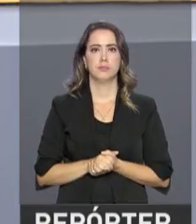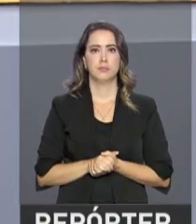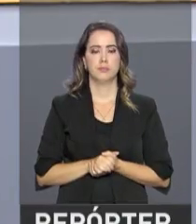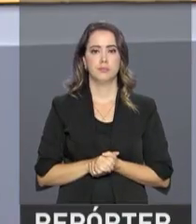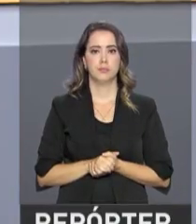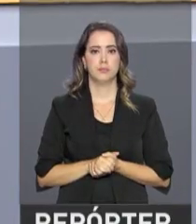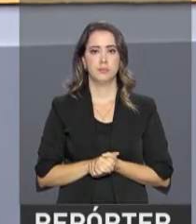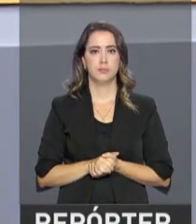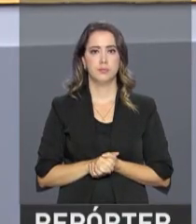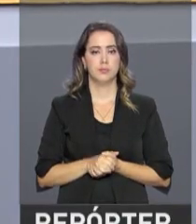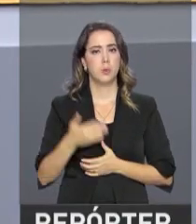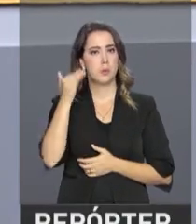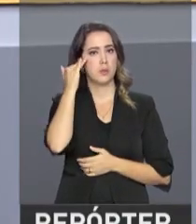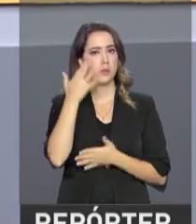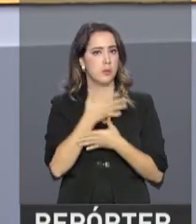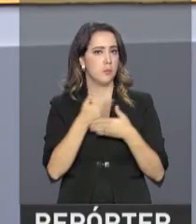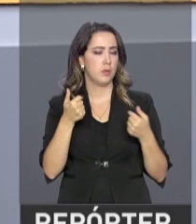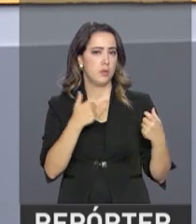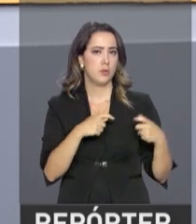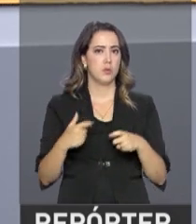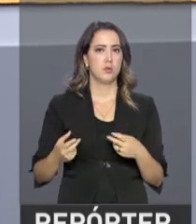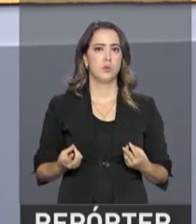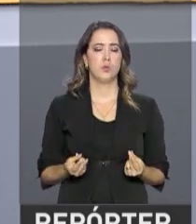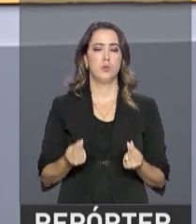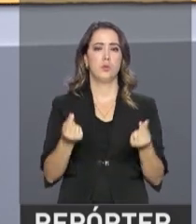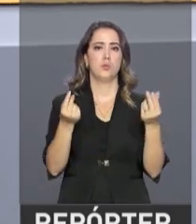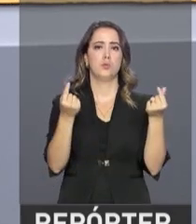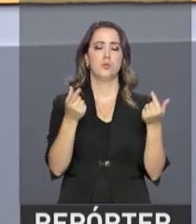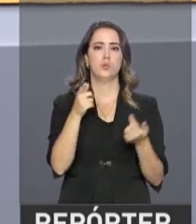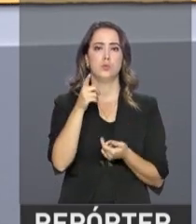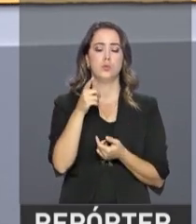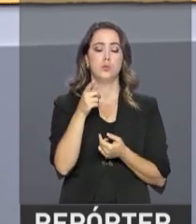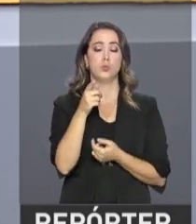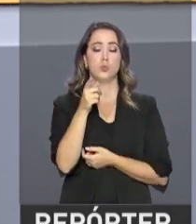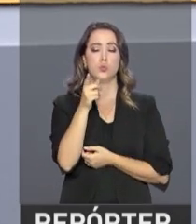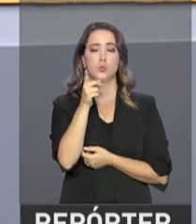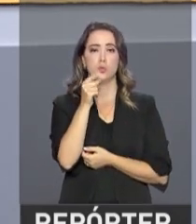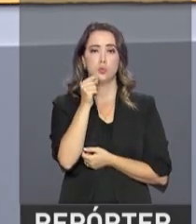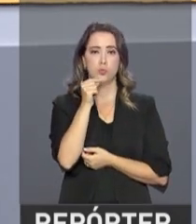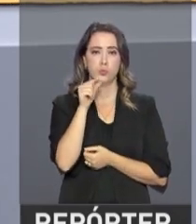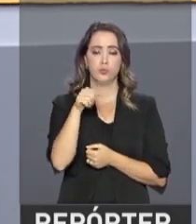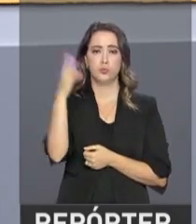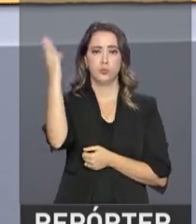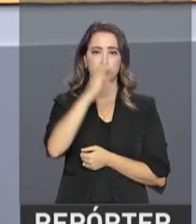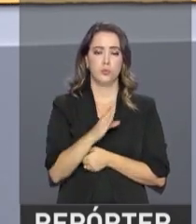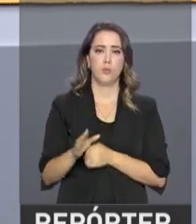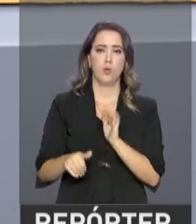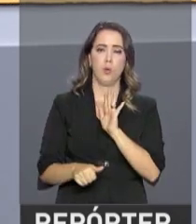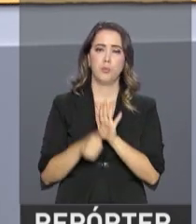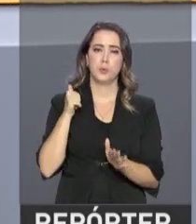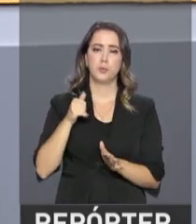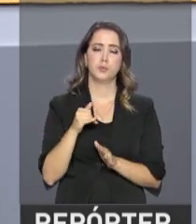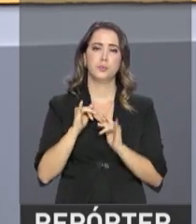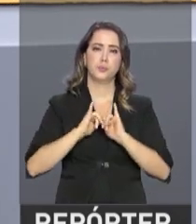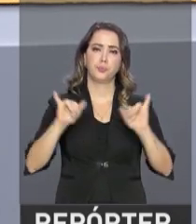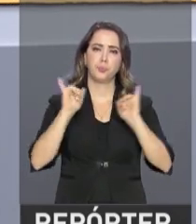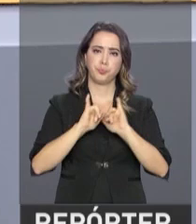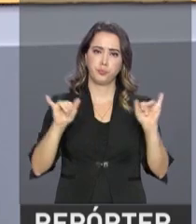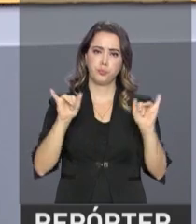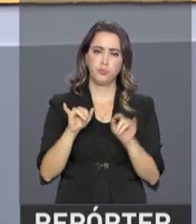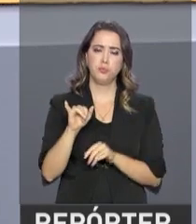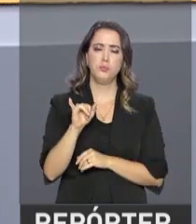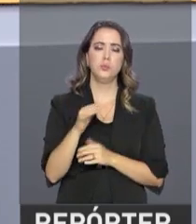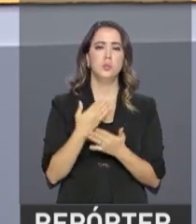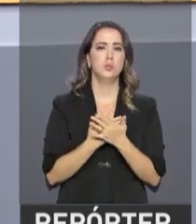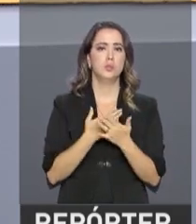para entender melhor o destino dos recursos hídricos no brasil o ibge divulgou o primeiro estudo que relaciona o uso da água